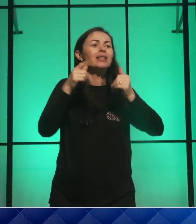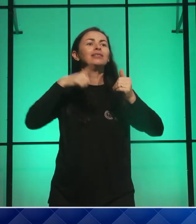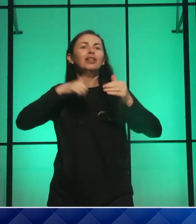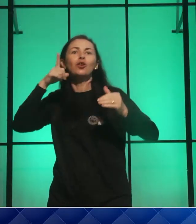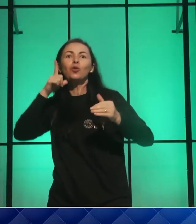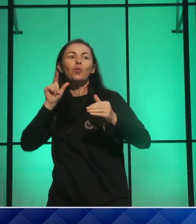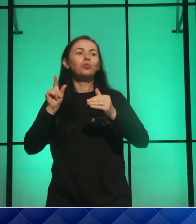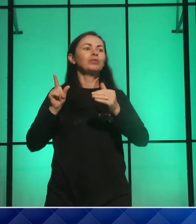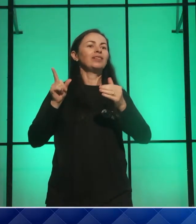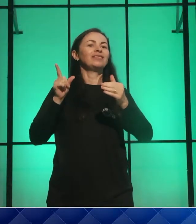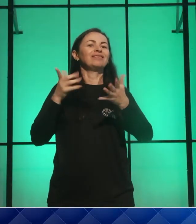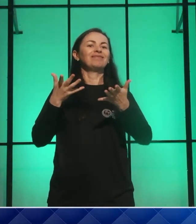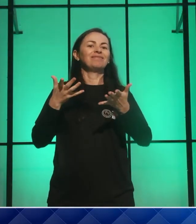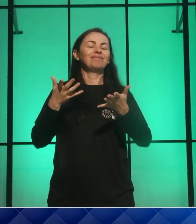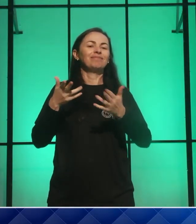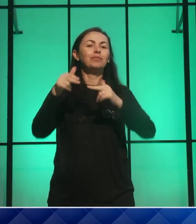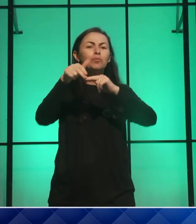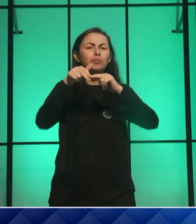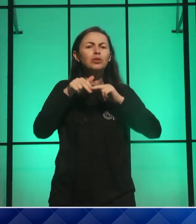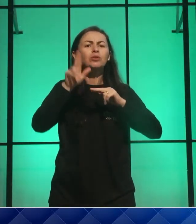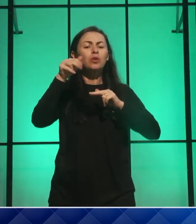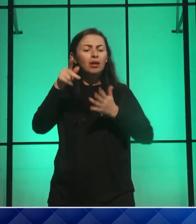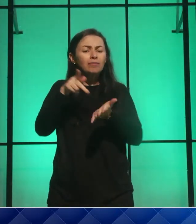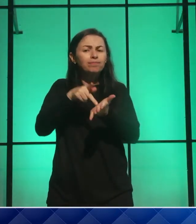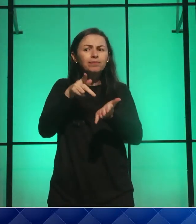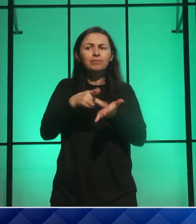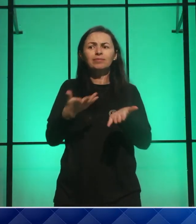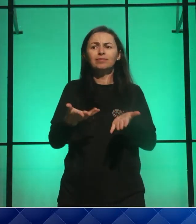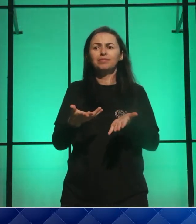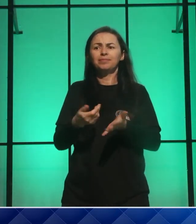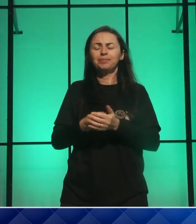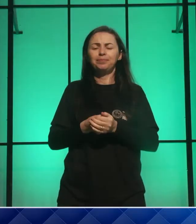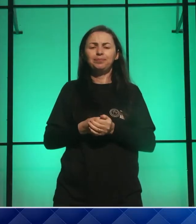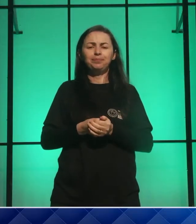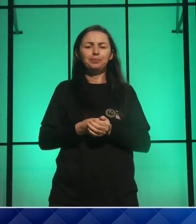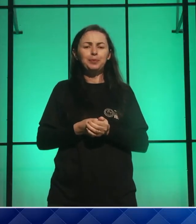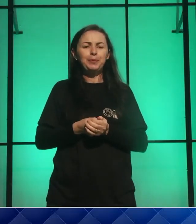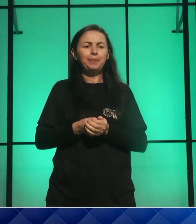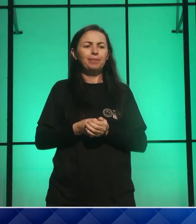alcançar. Essa é a realidade.